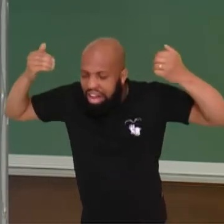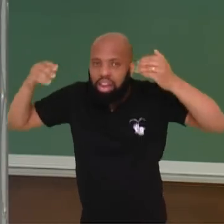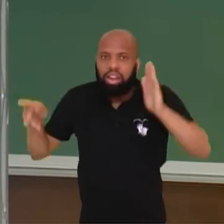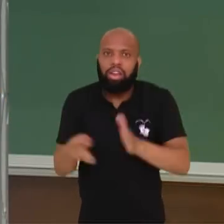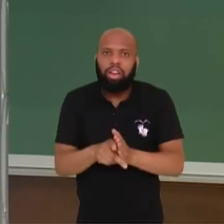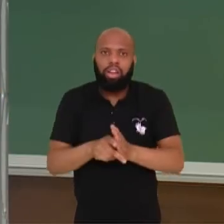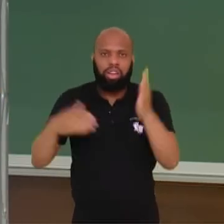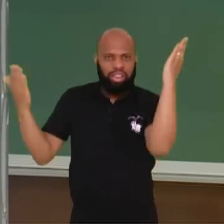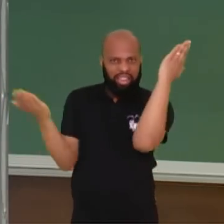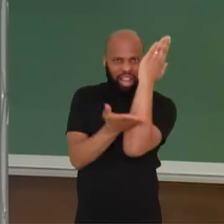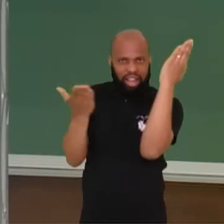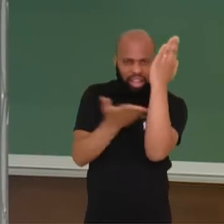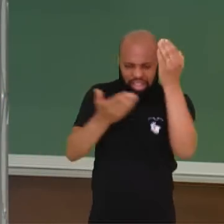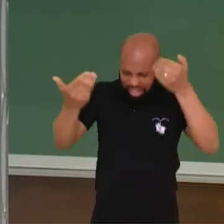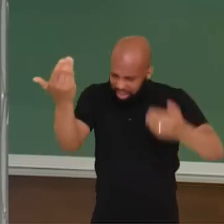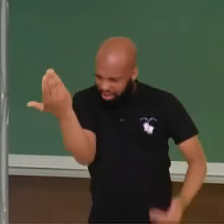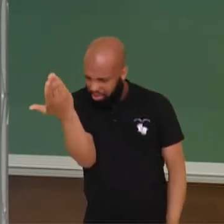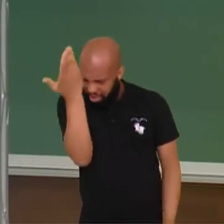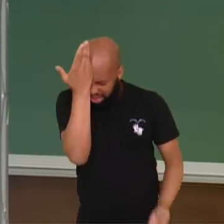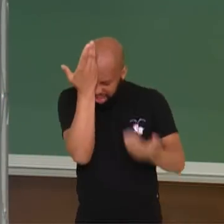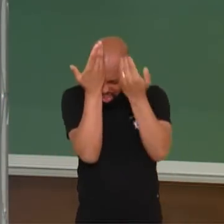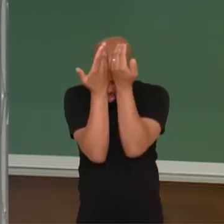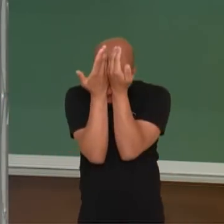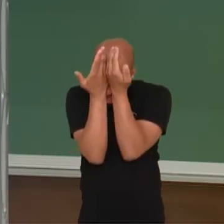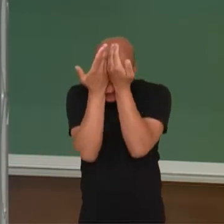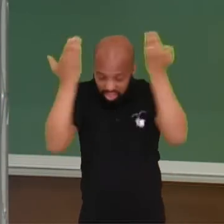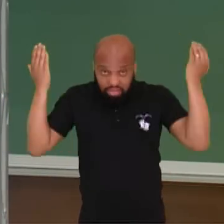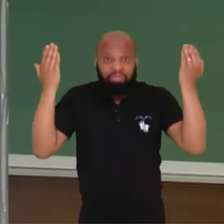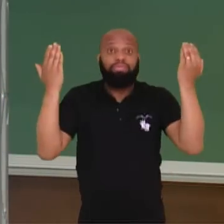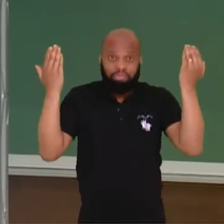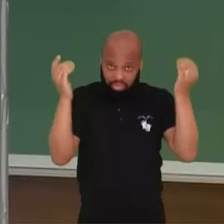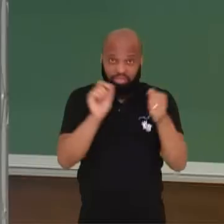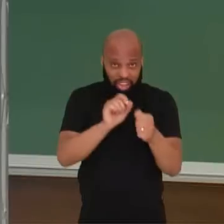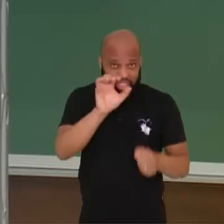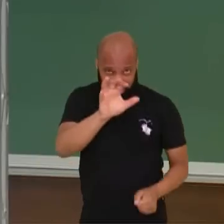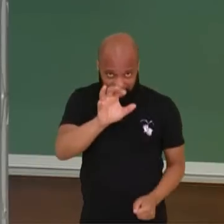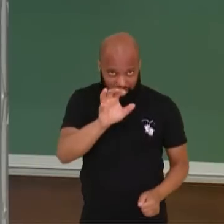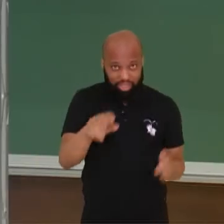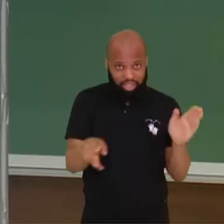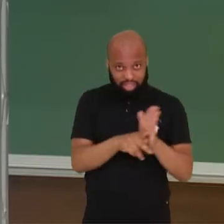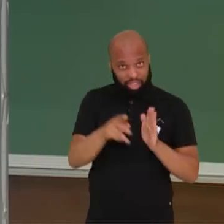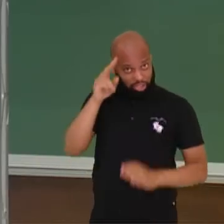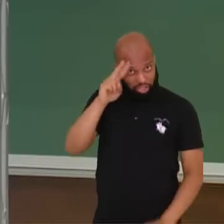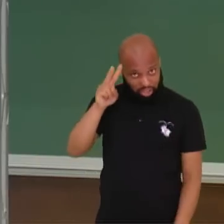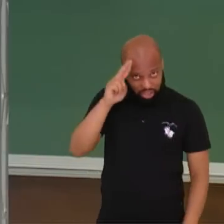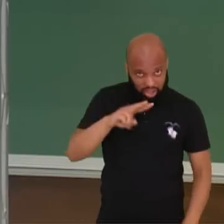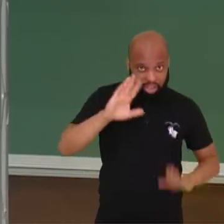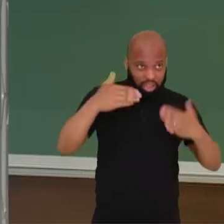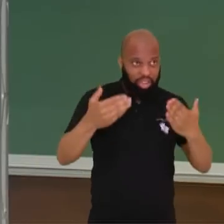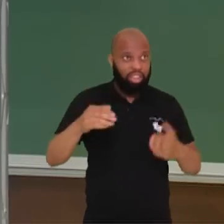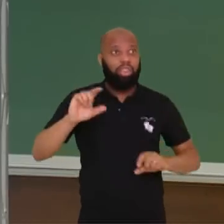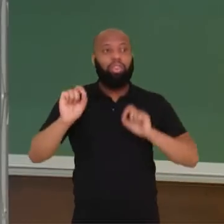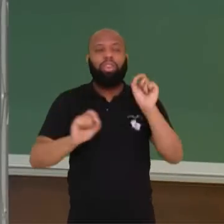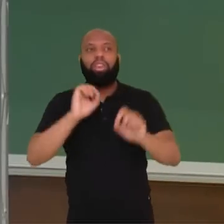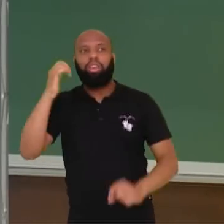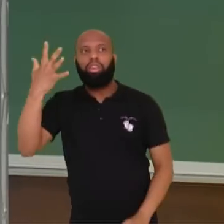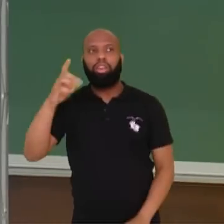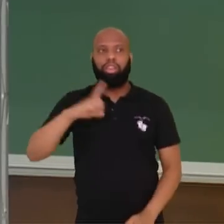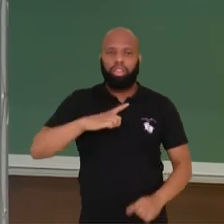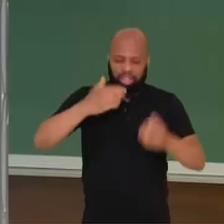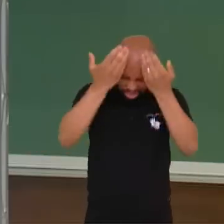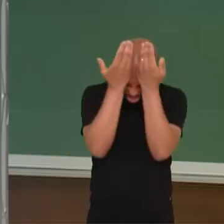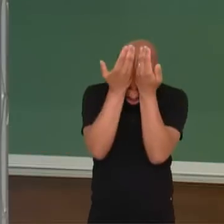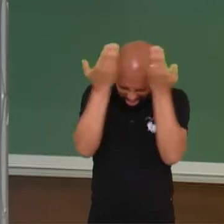machado. E não é que o amigo faz o favor, né? E ao abrir a testa de Zeus, Atena sai